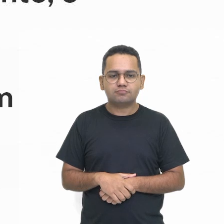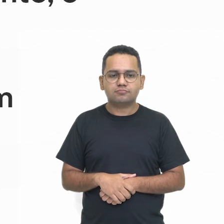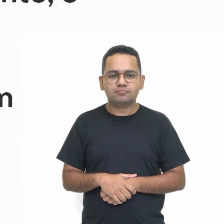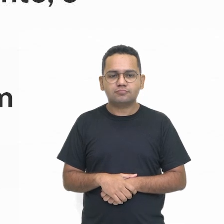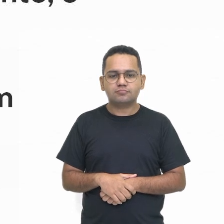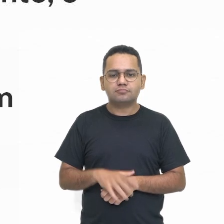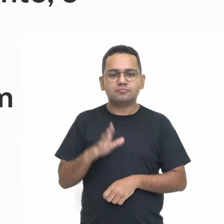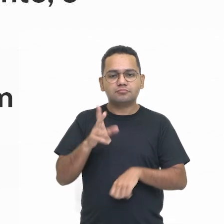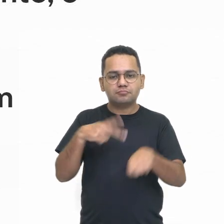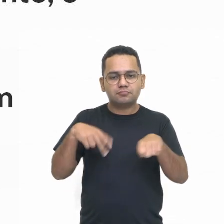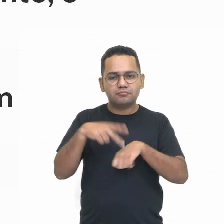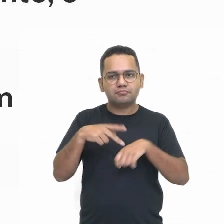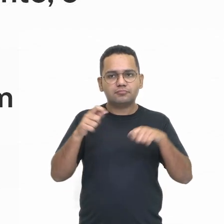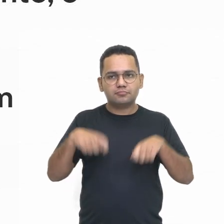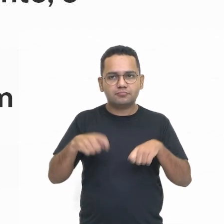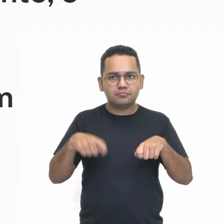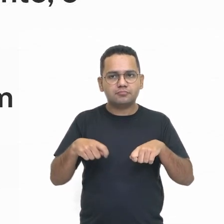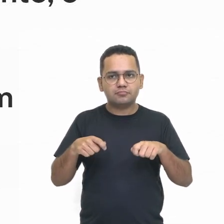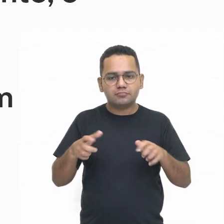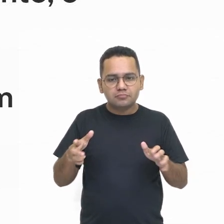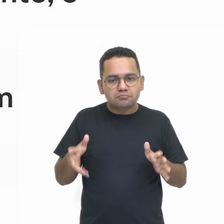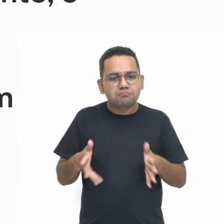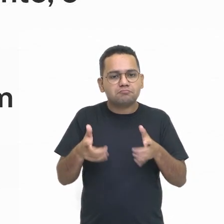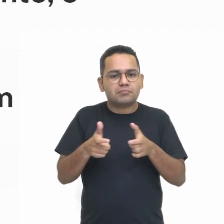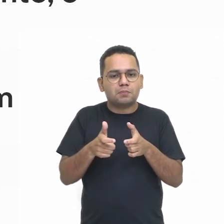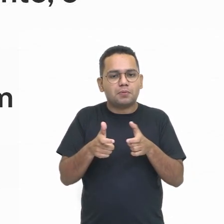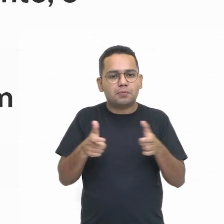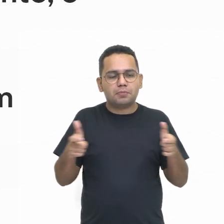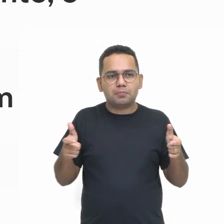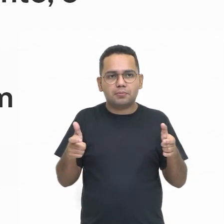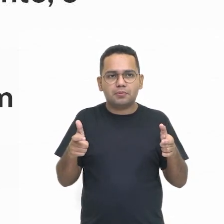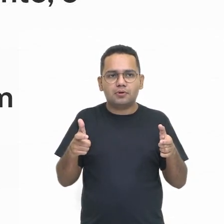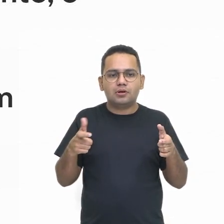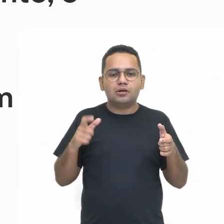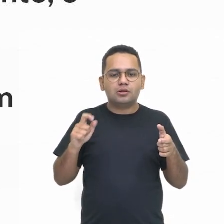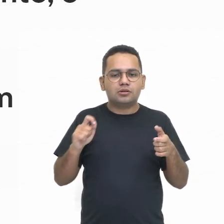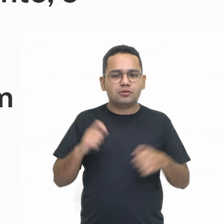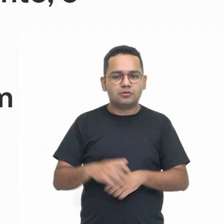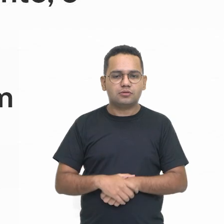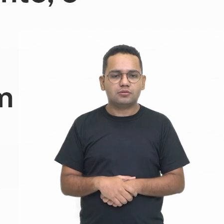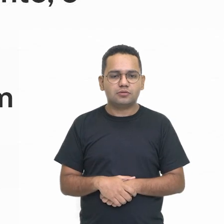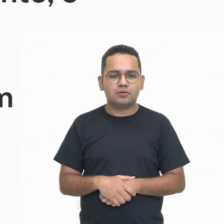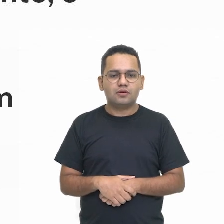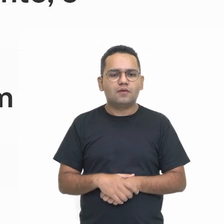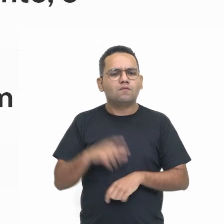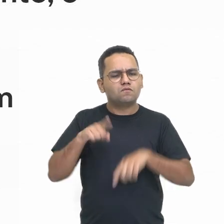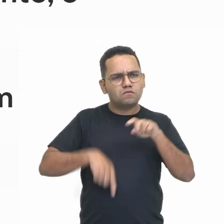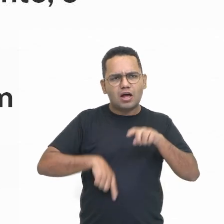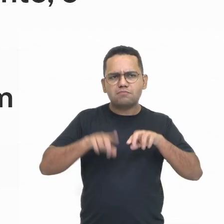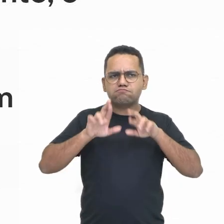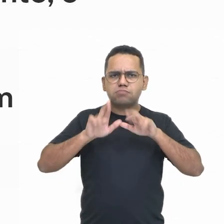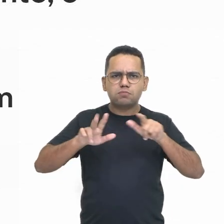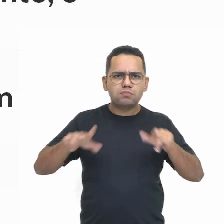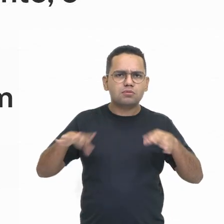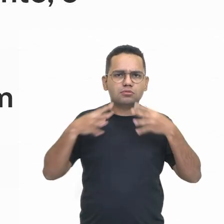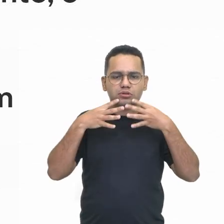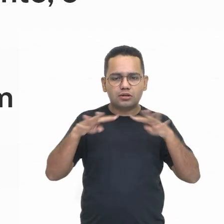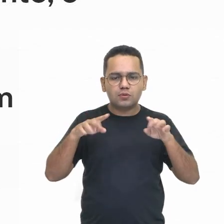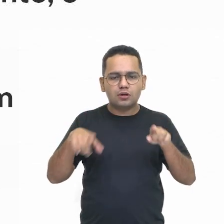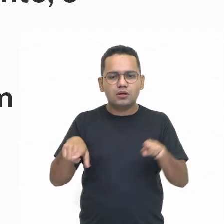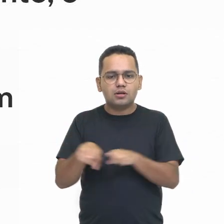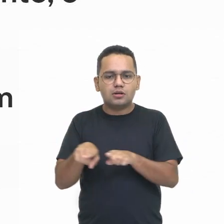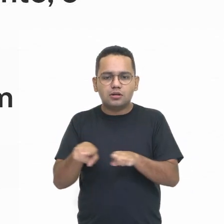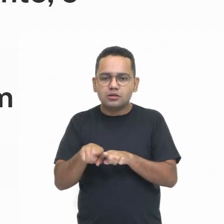grande potencial para desenvolvimento, com uma vasta riqueza natural e uma população jovem e um mercado consumidor